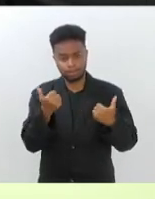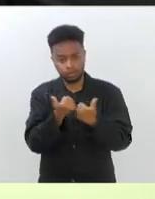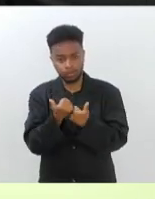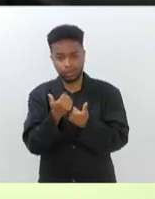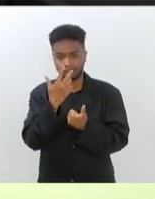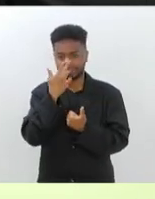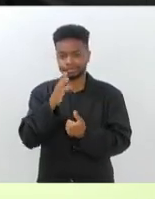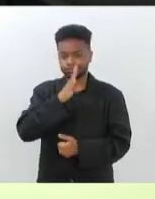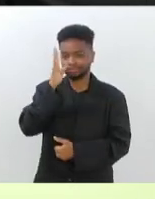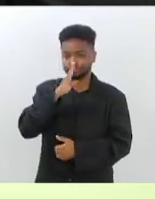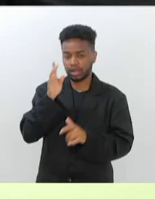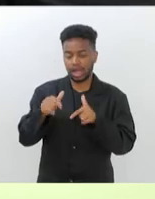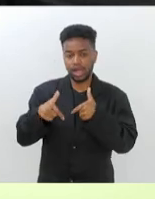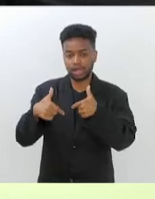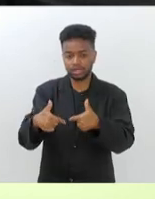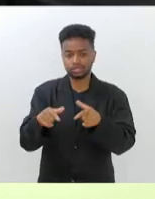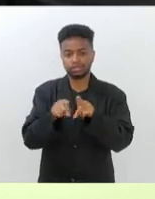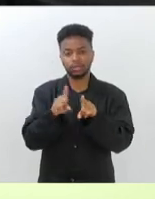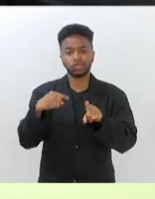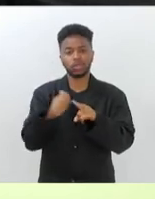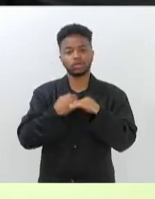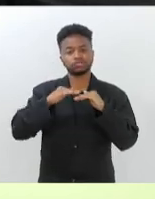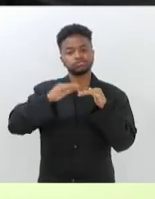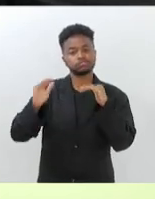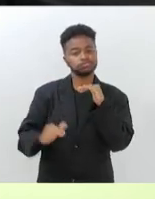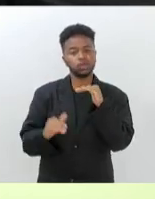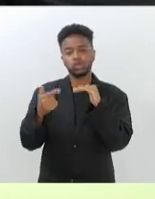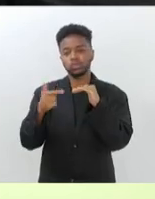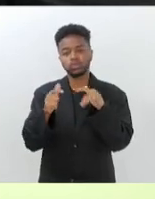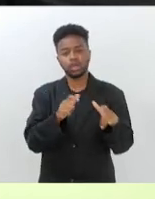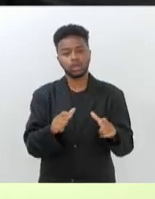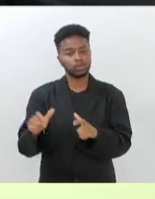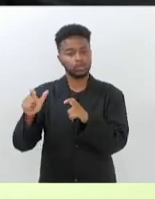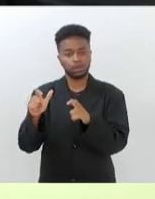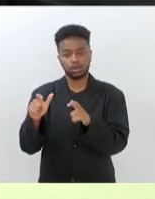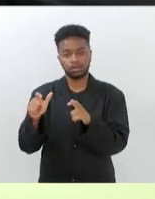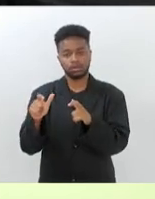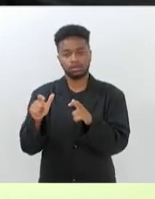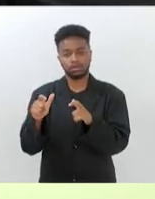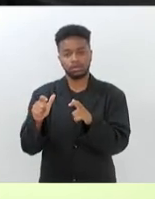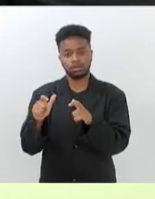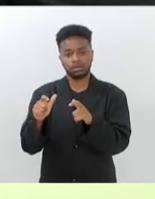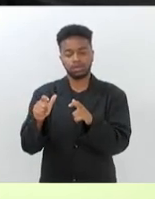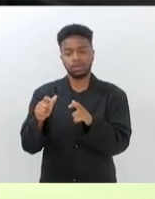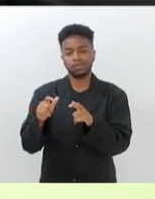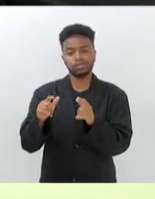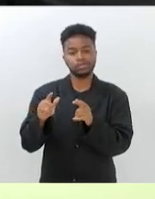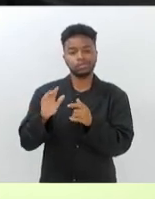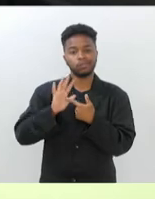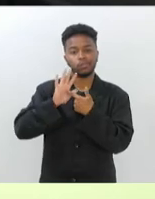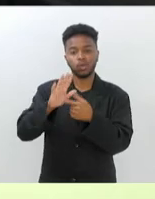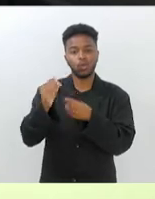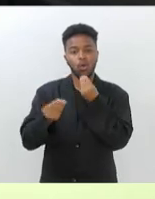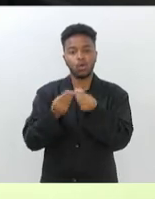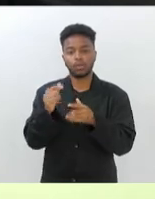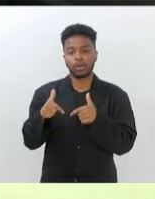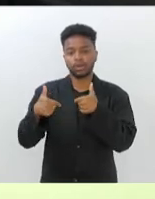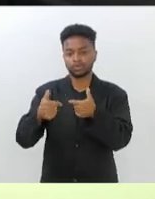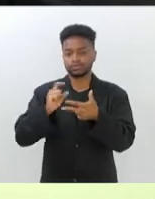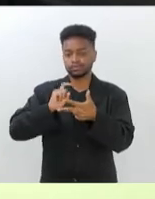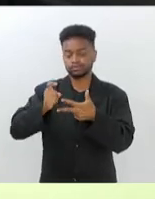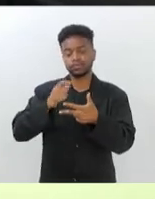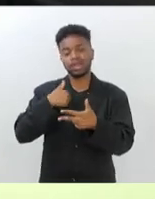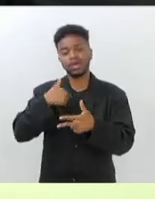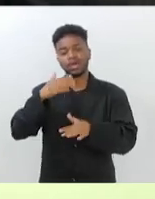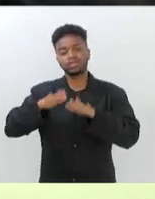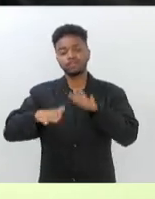numa situação subalterna com menos espaço para para contestar os atos do executivo volta e meia eu falo estão